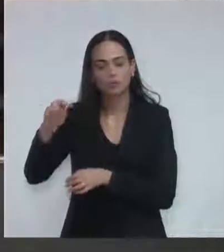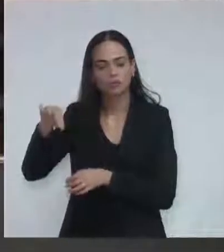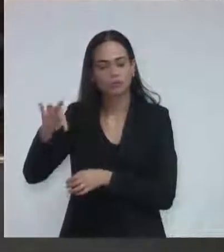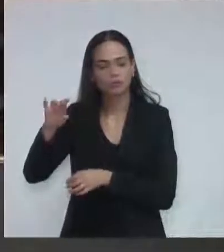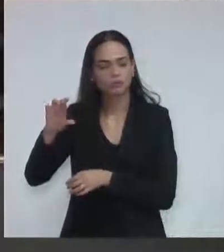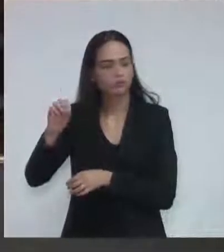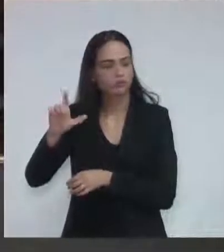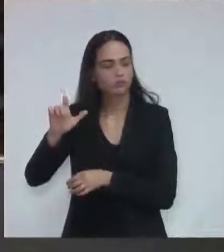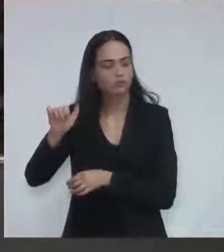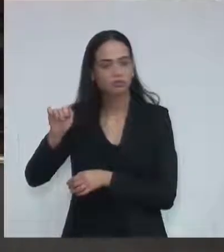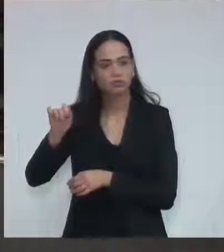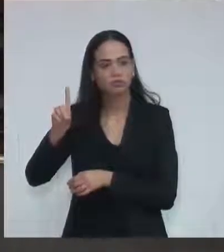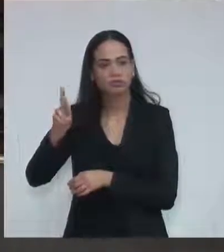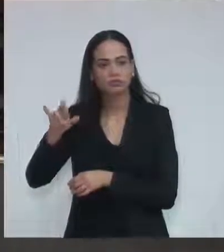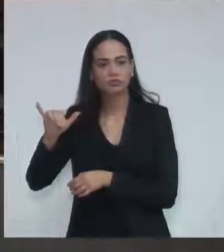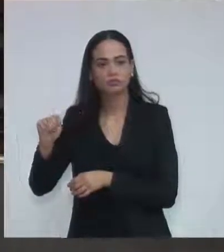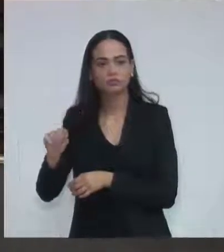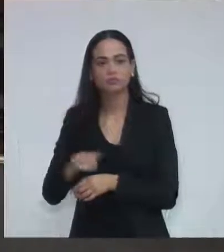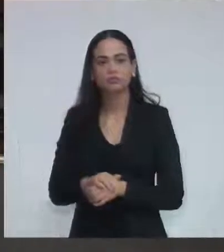Mais algum vereador?